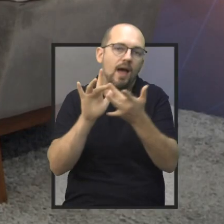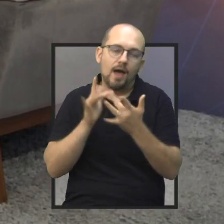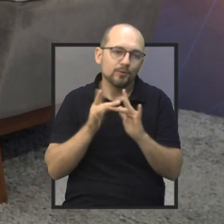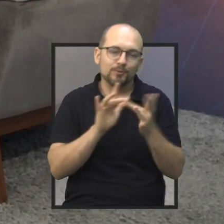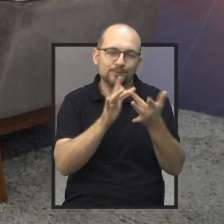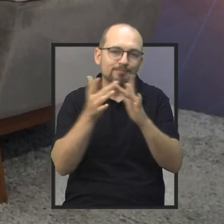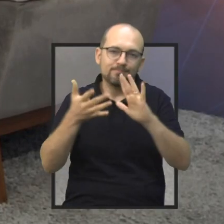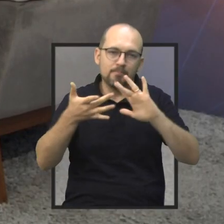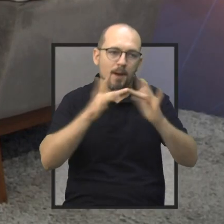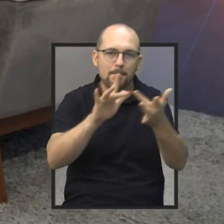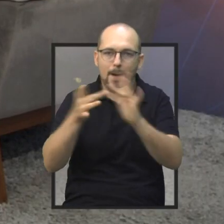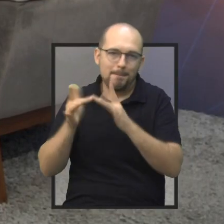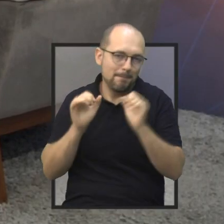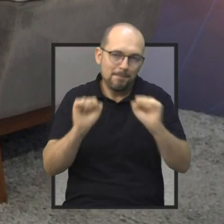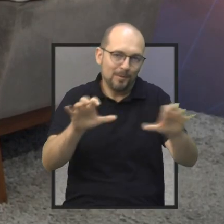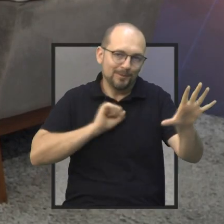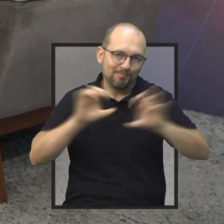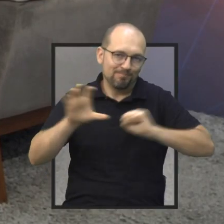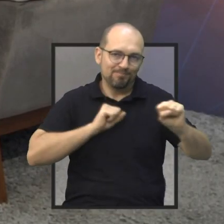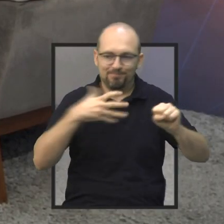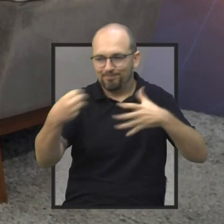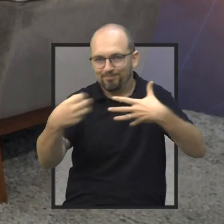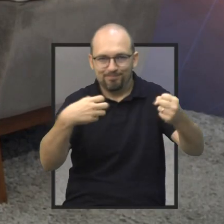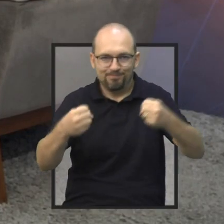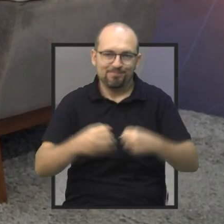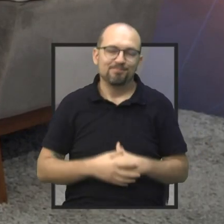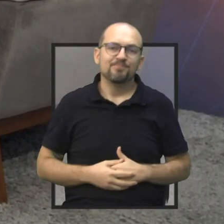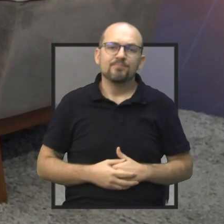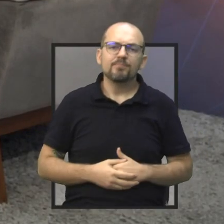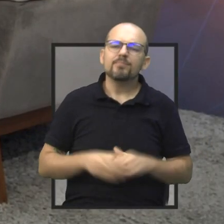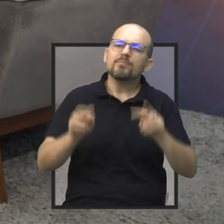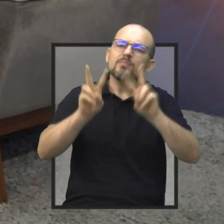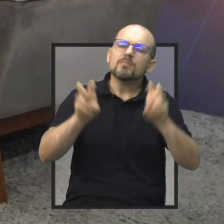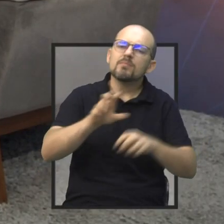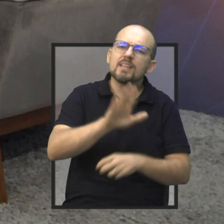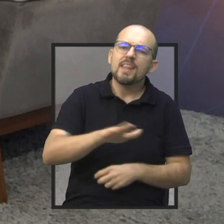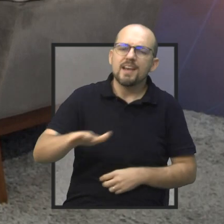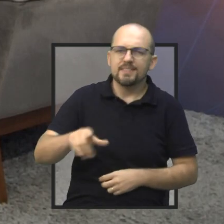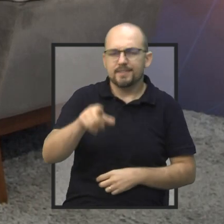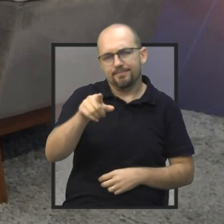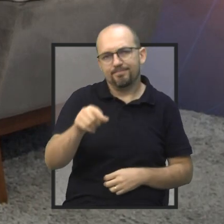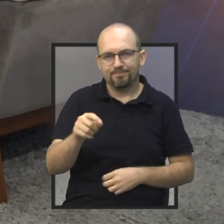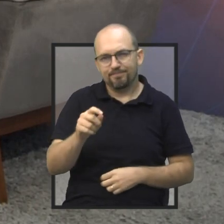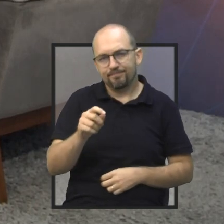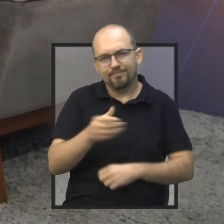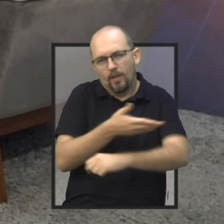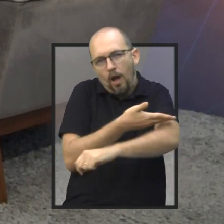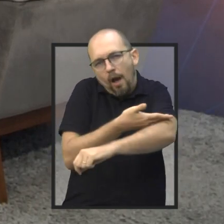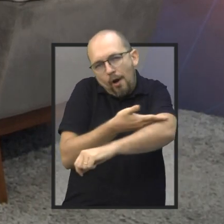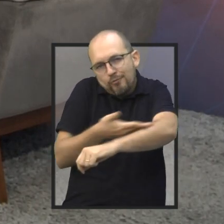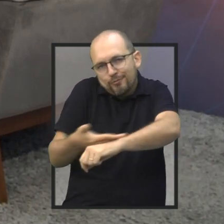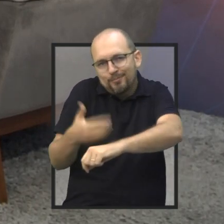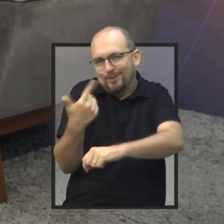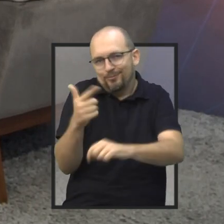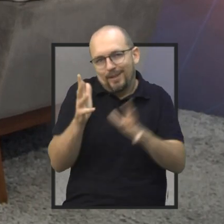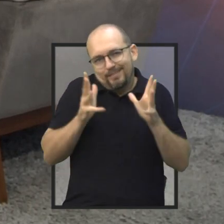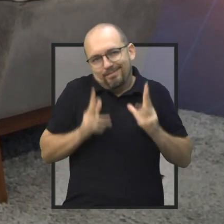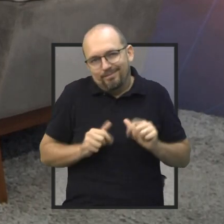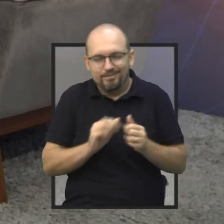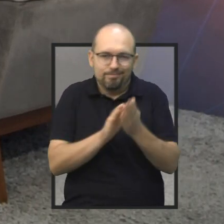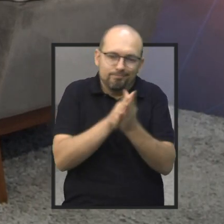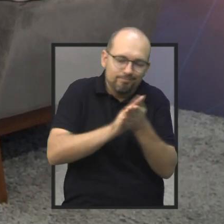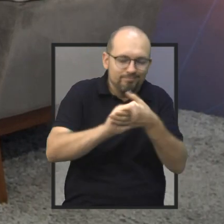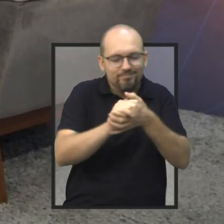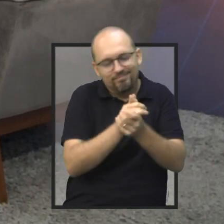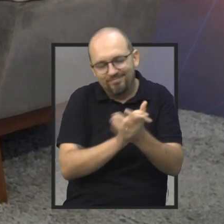Falando primeiro sobre as crianças, né, essa questão da vulnerabilidade. Além dos hábitos, né, que a criança não tem tanto cuidado da higienização das